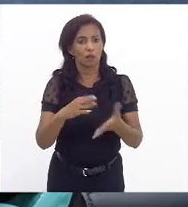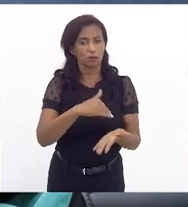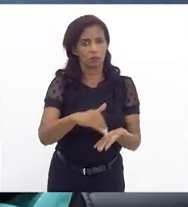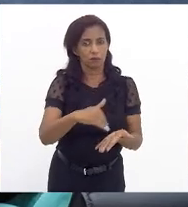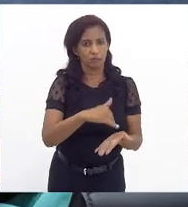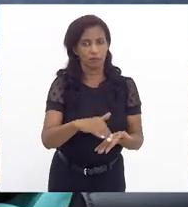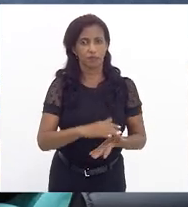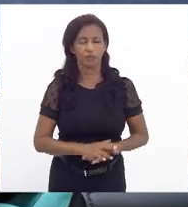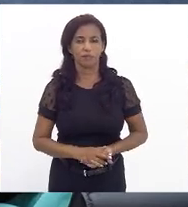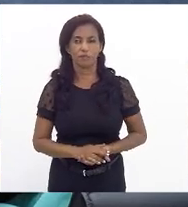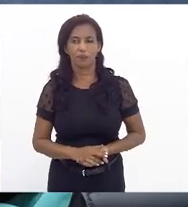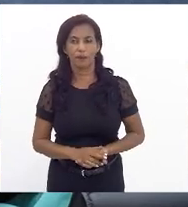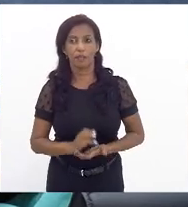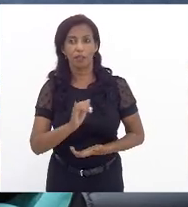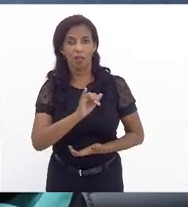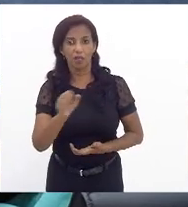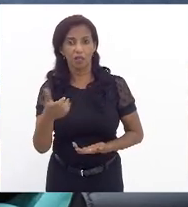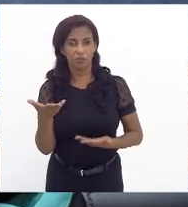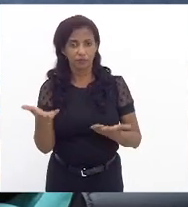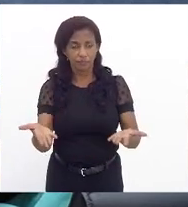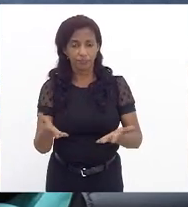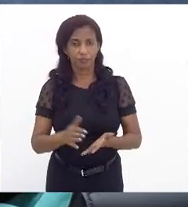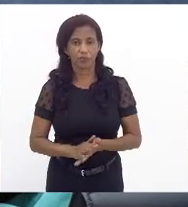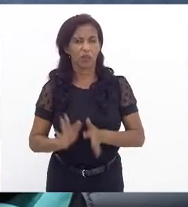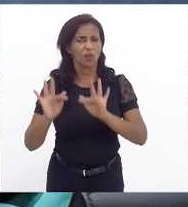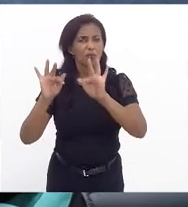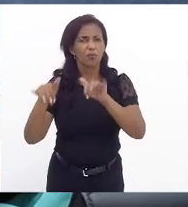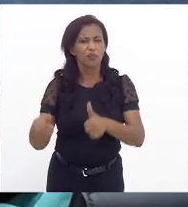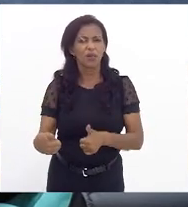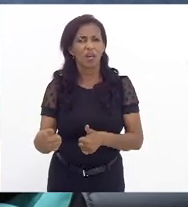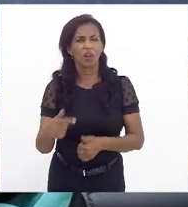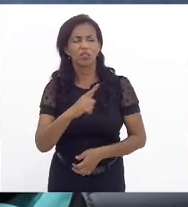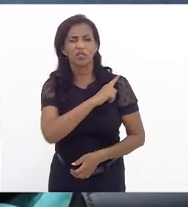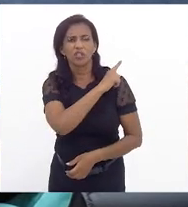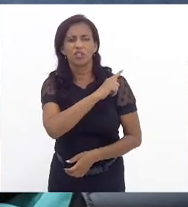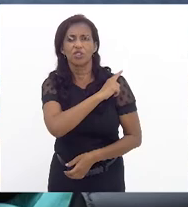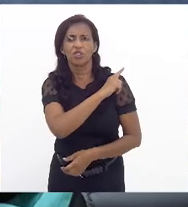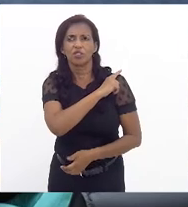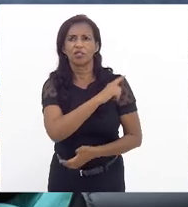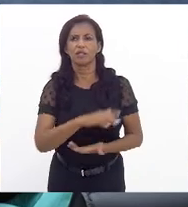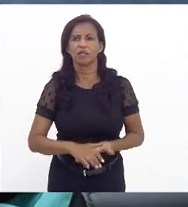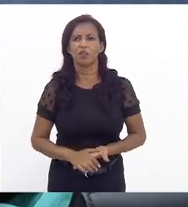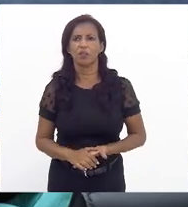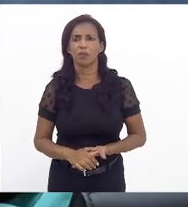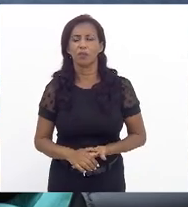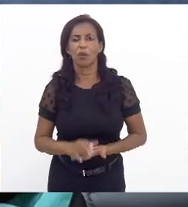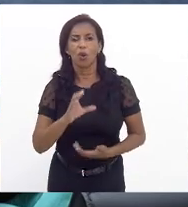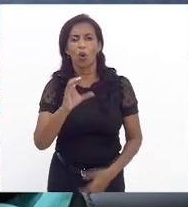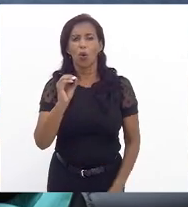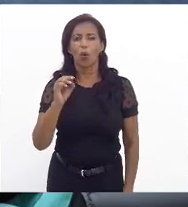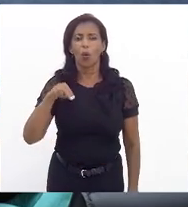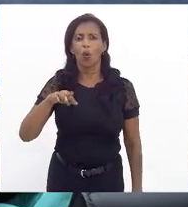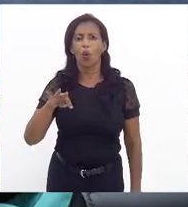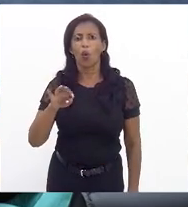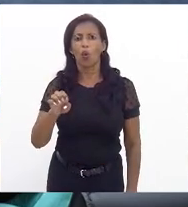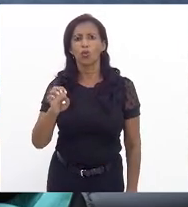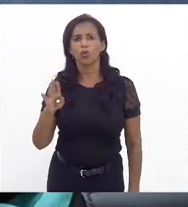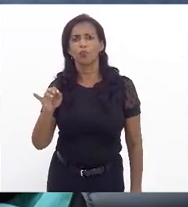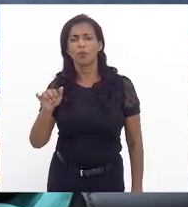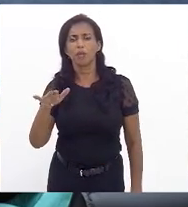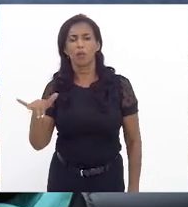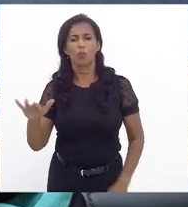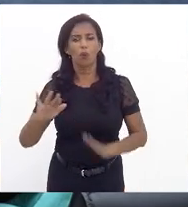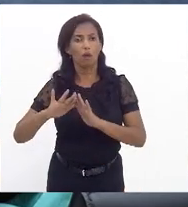secretário, isso foi no final da gestão Conte Bittencourt. Esse colégio